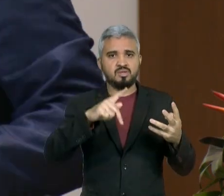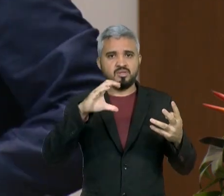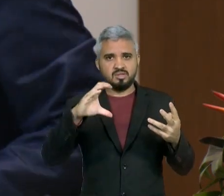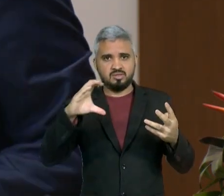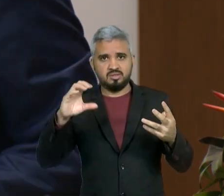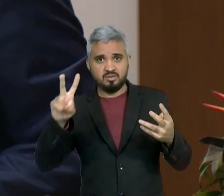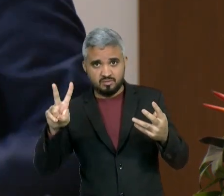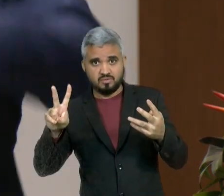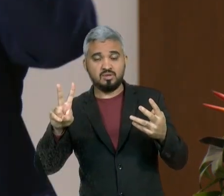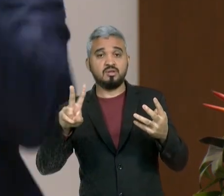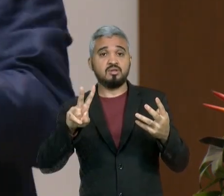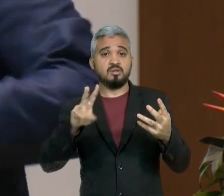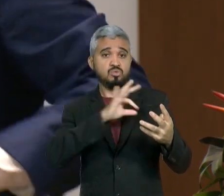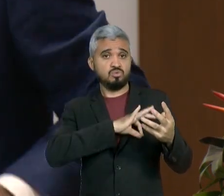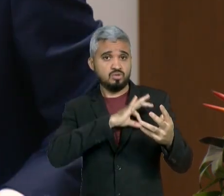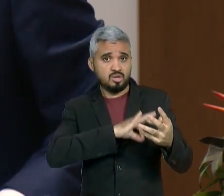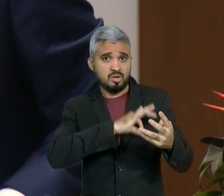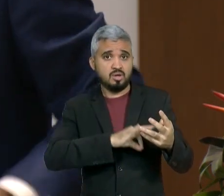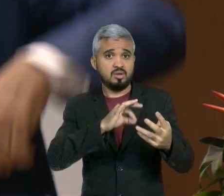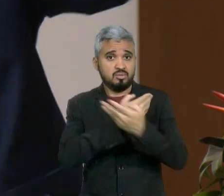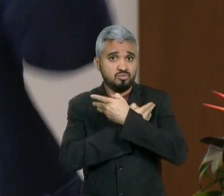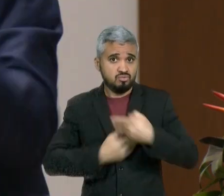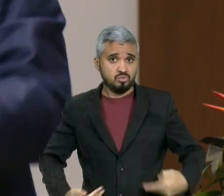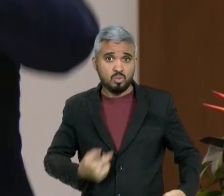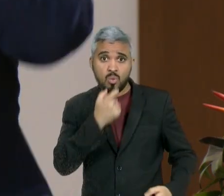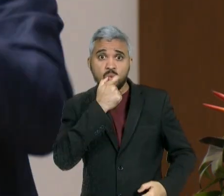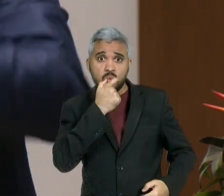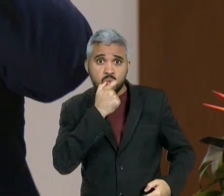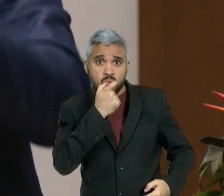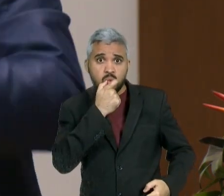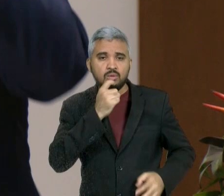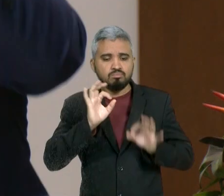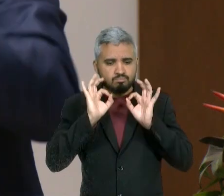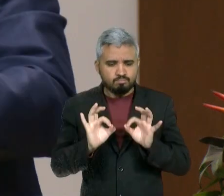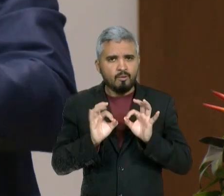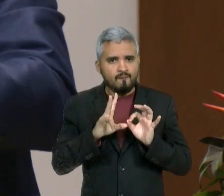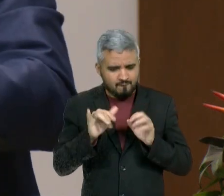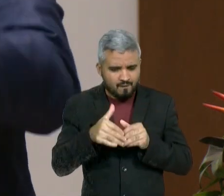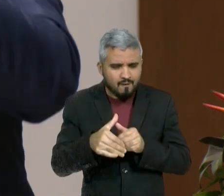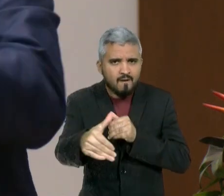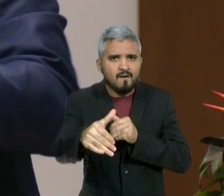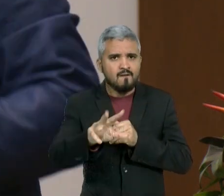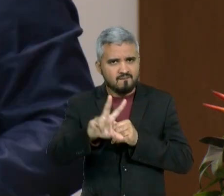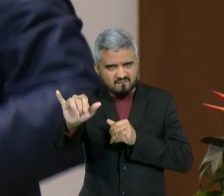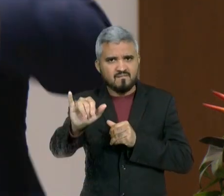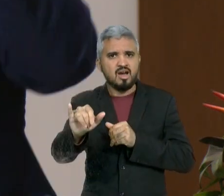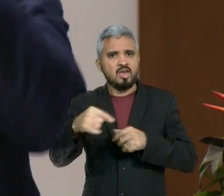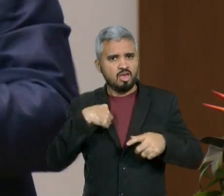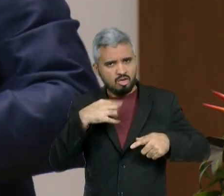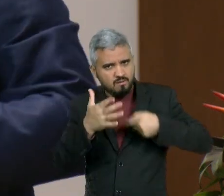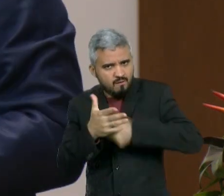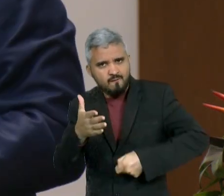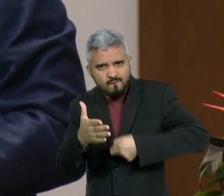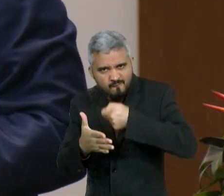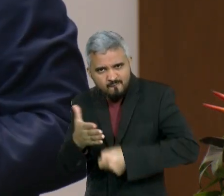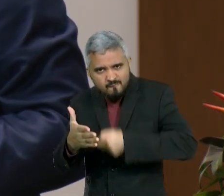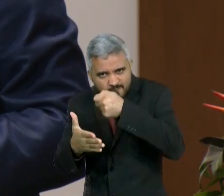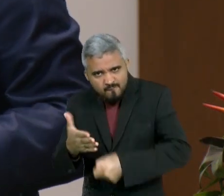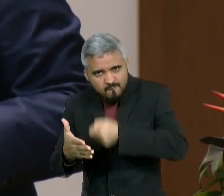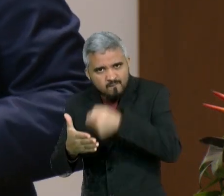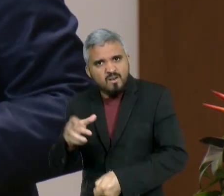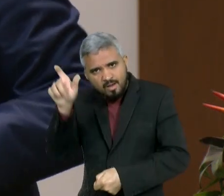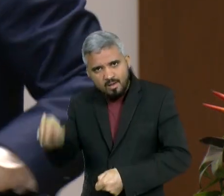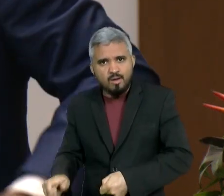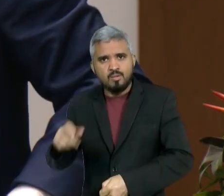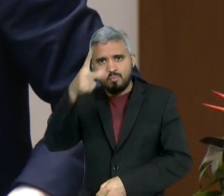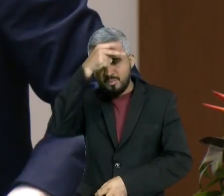vai sair. Vai sair. Vai sair na base da pressão do deputado Wellington do Curso com a Prefeitura de São Luís,